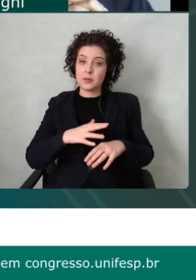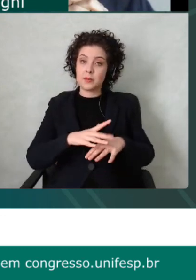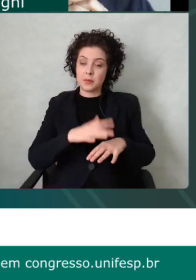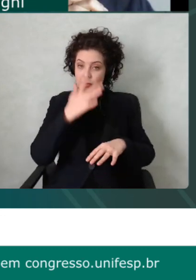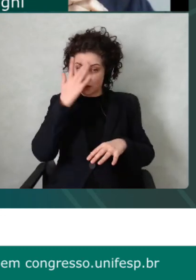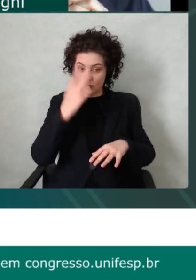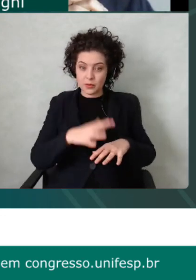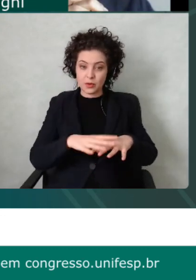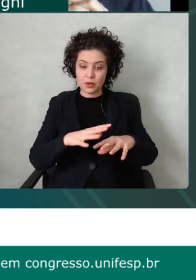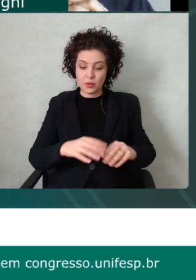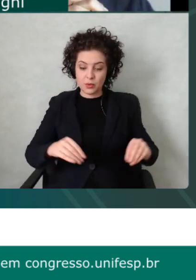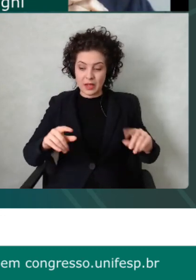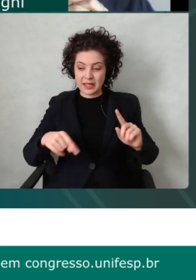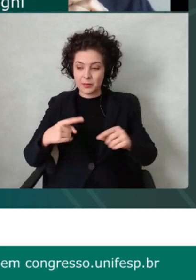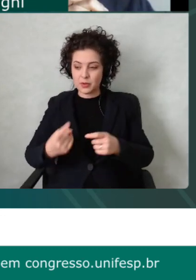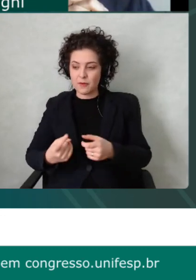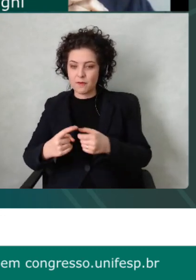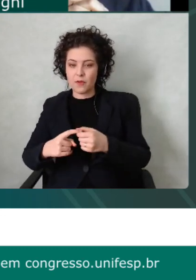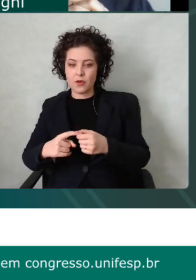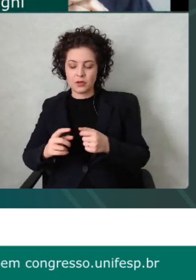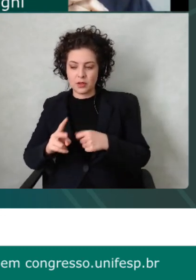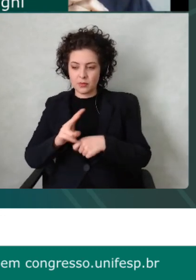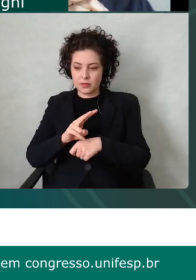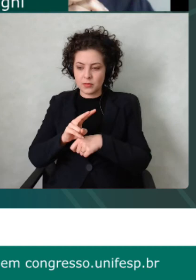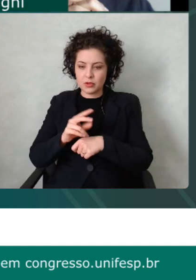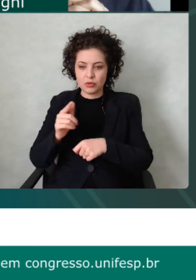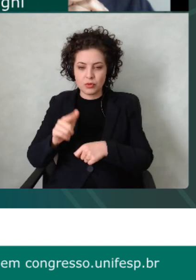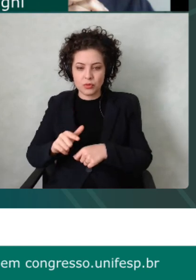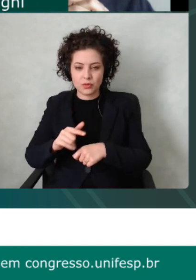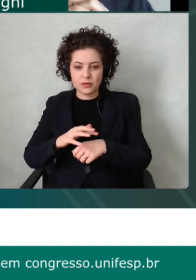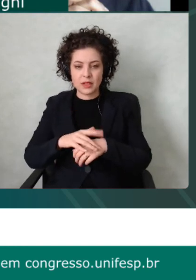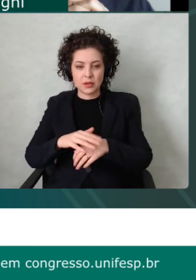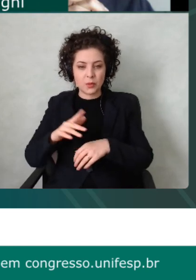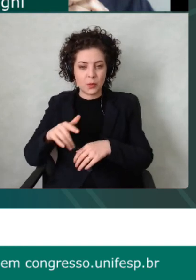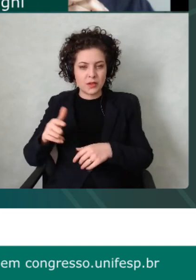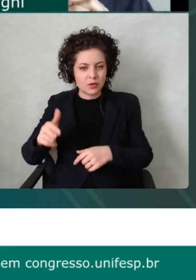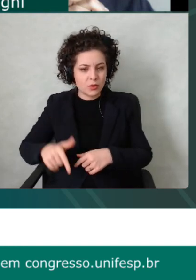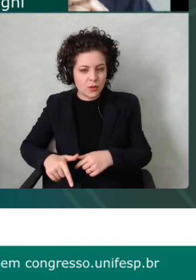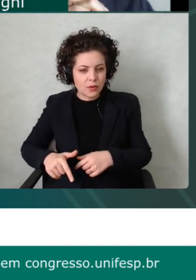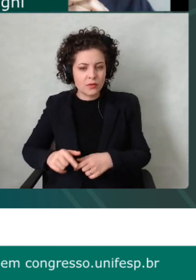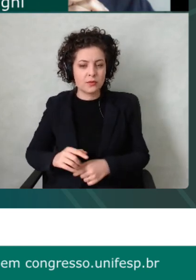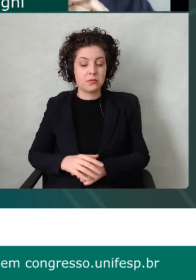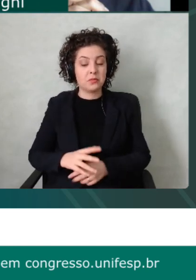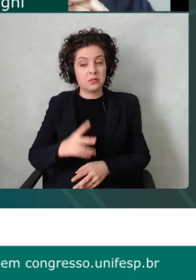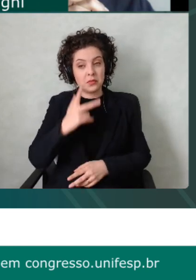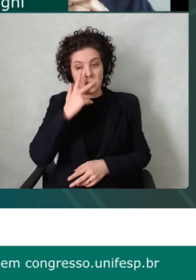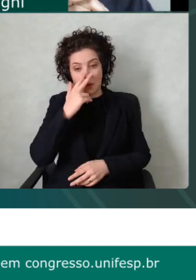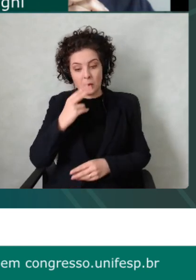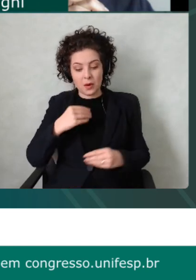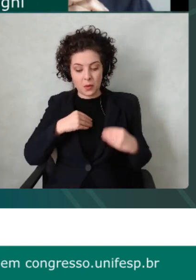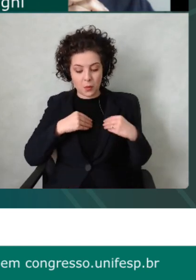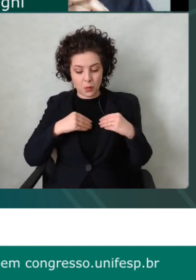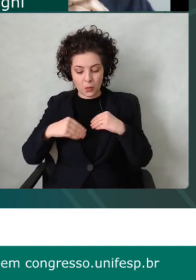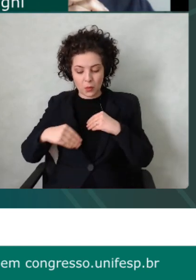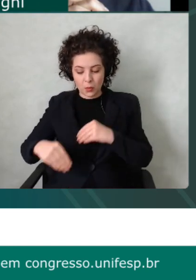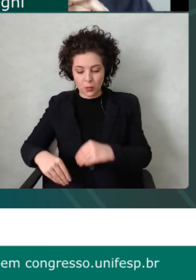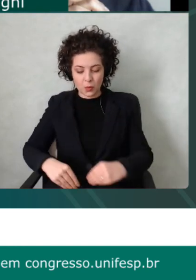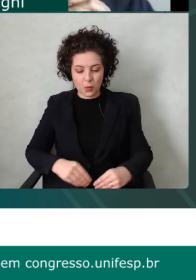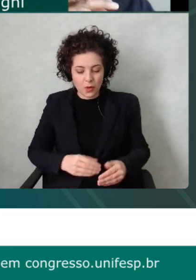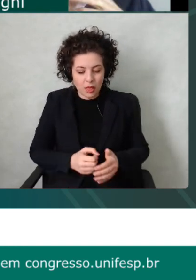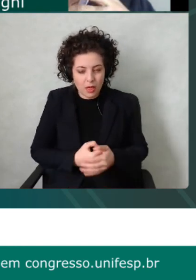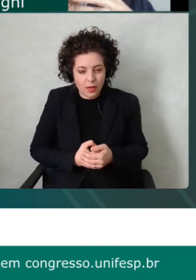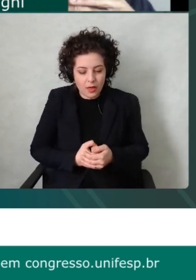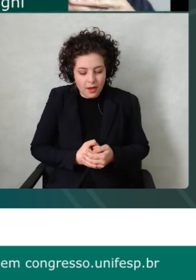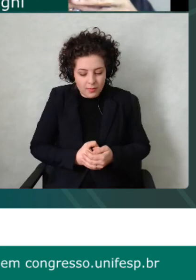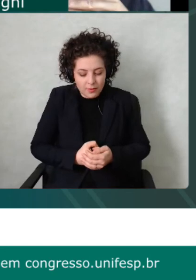voltam a apresentar a presença do vírus e a doença novamente. Quero crer que esse vírus estava em algum tecido, em algum órgão e voltou a